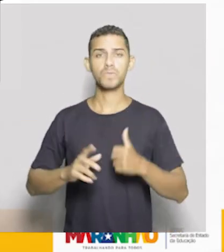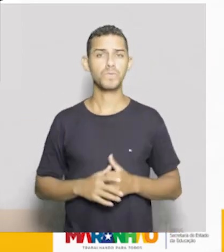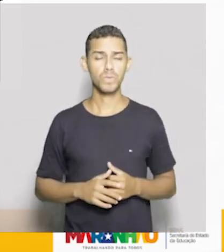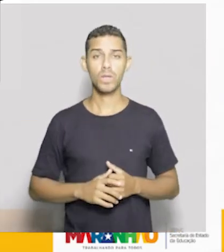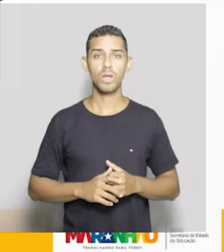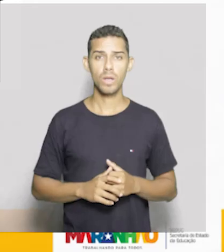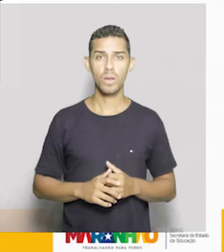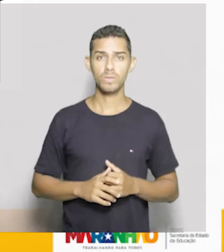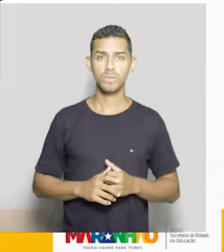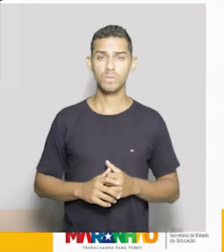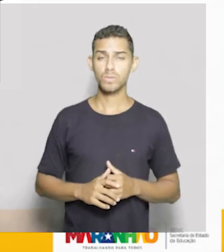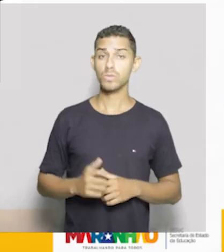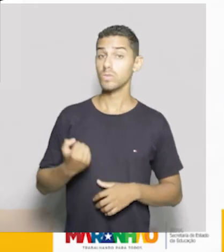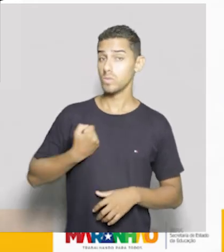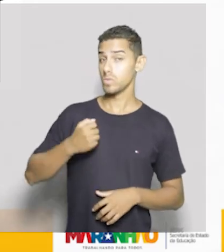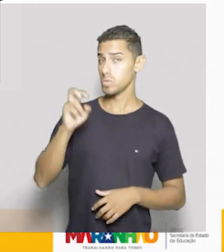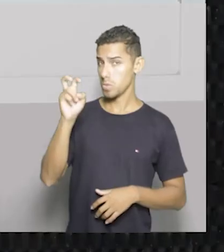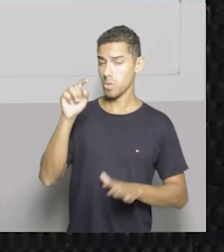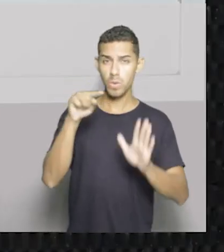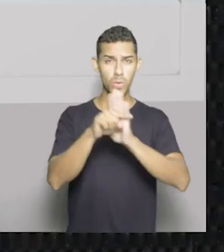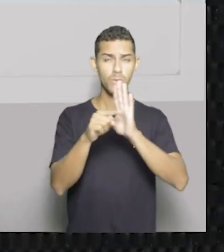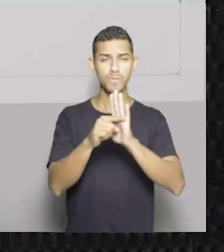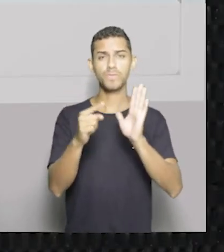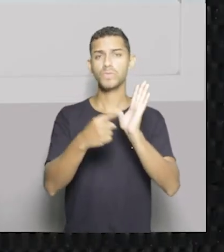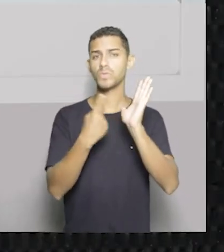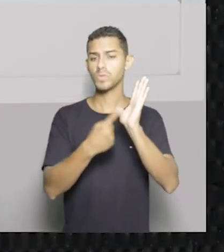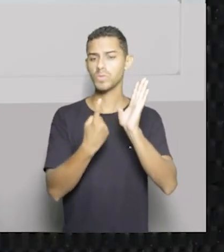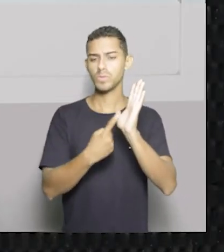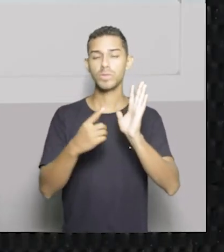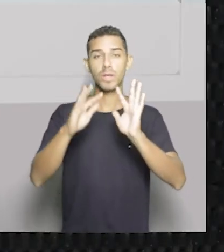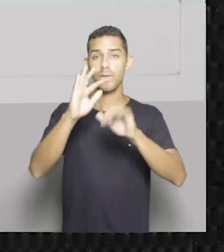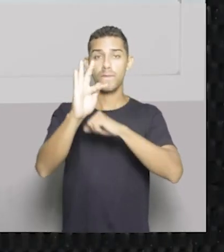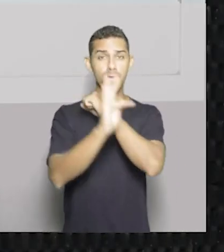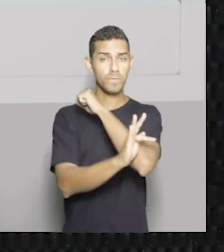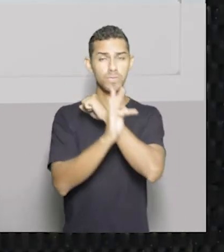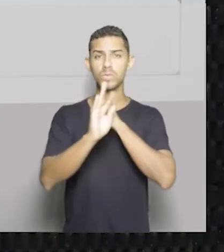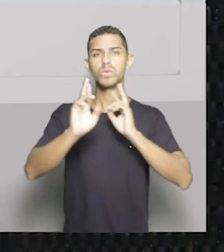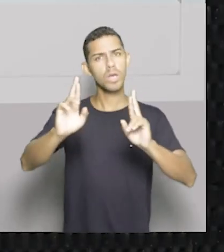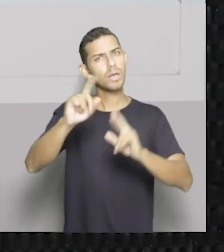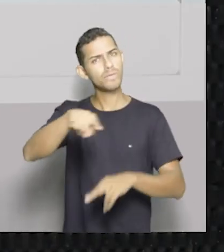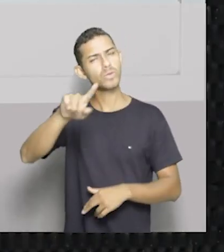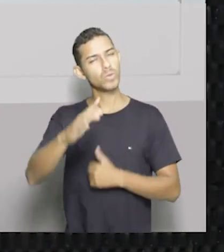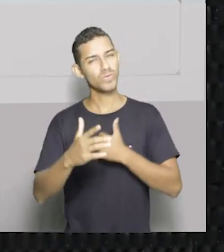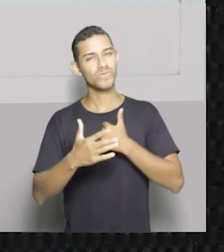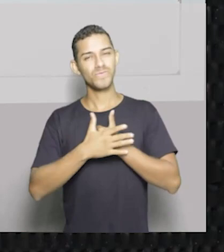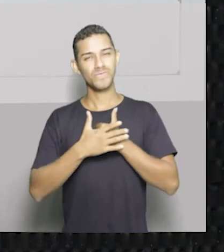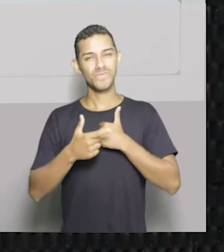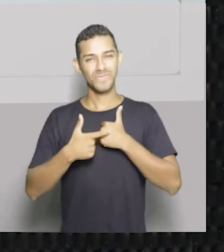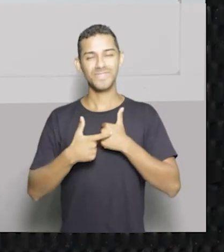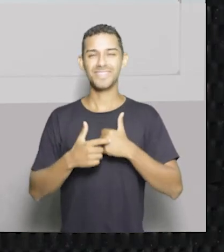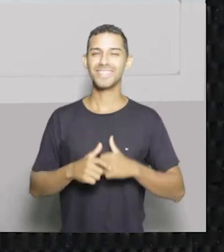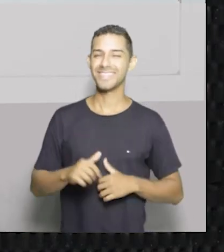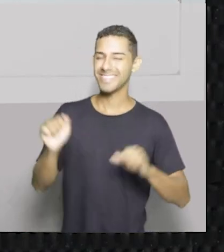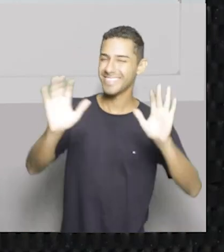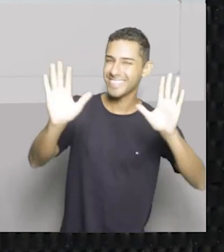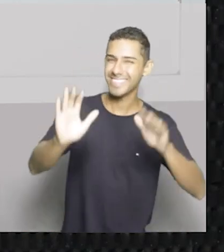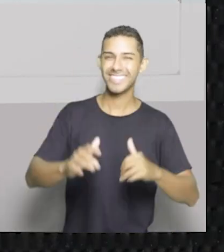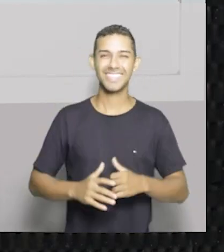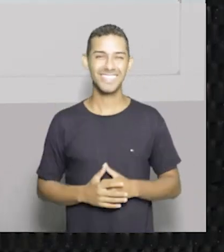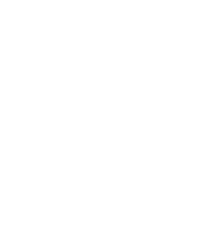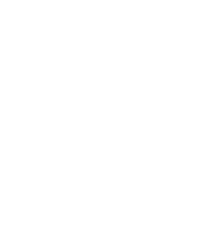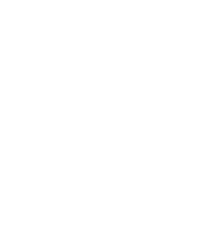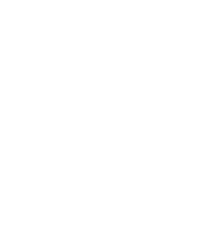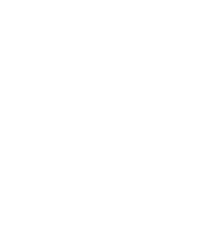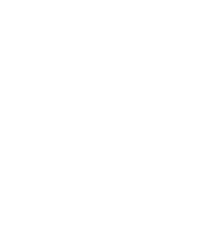Essa foi a 5ª questão da nossa apostila de física. Eu espero que vocês tenham gostado, tá? Tchau, tchau.